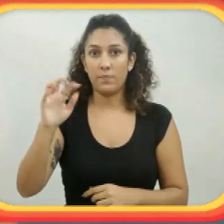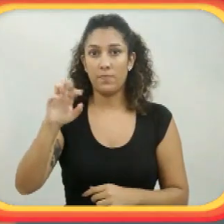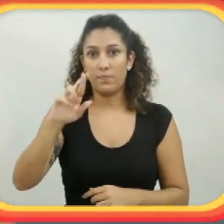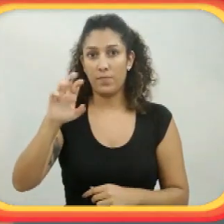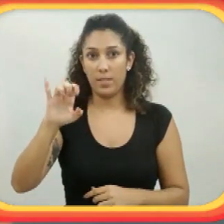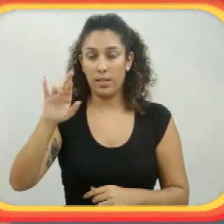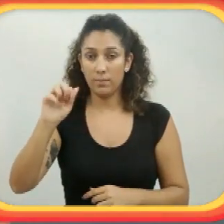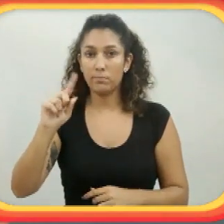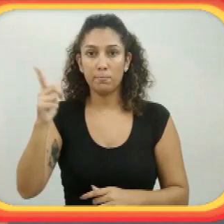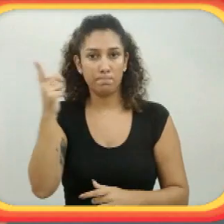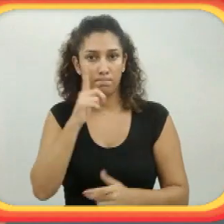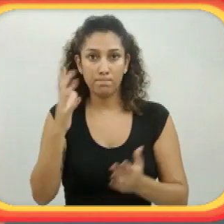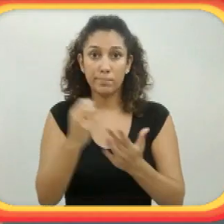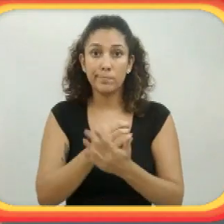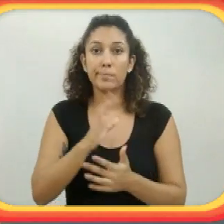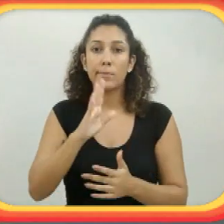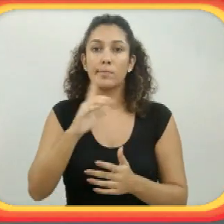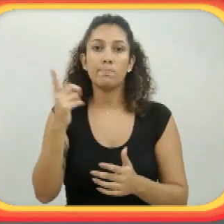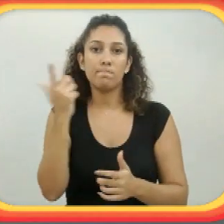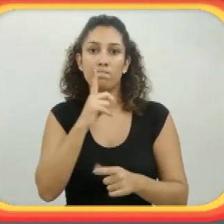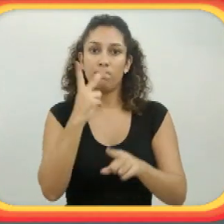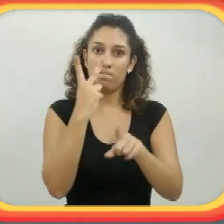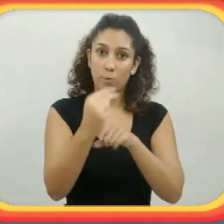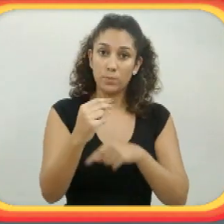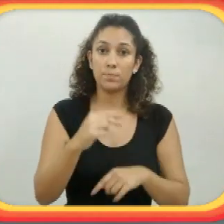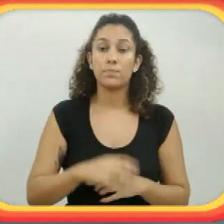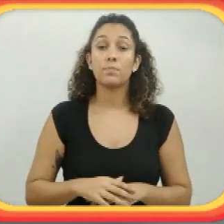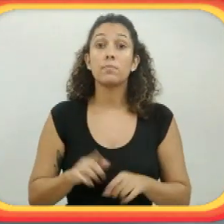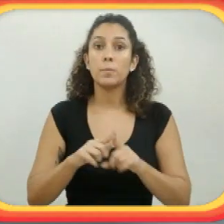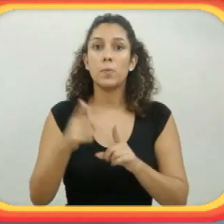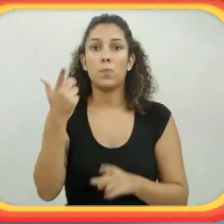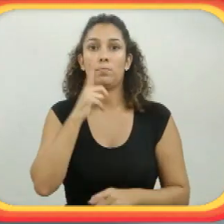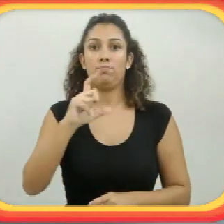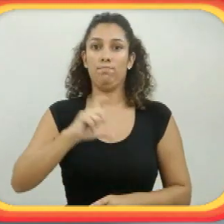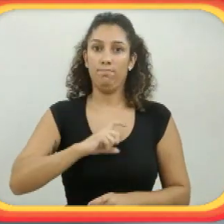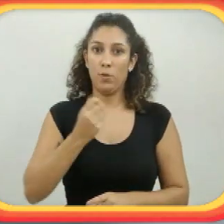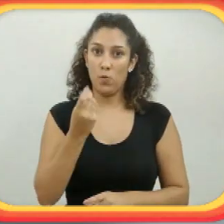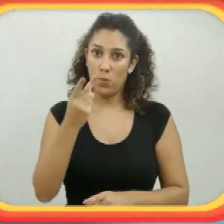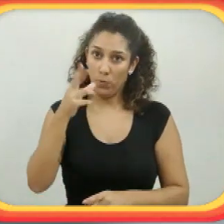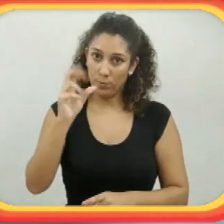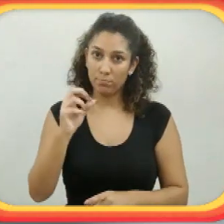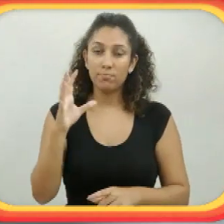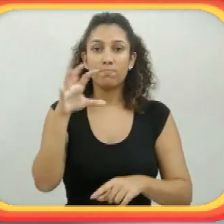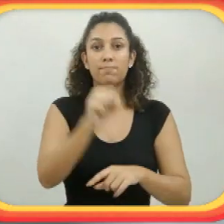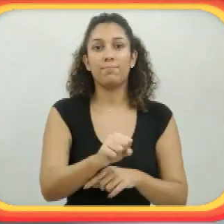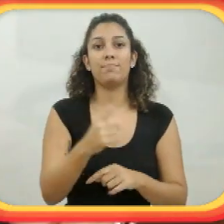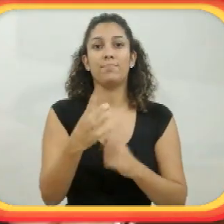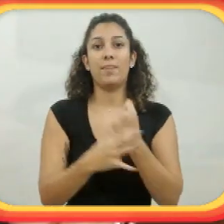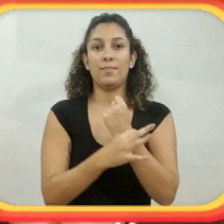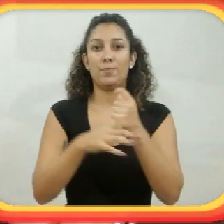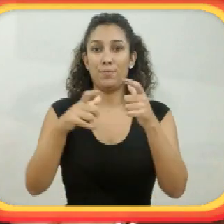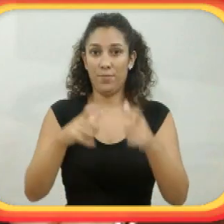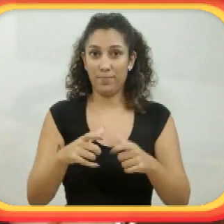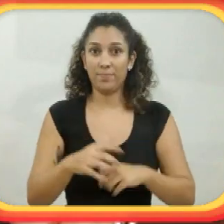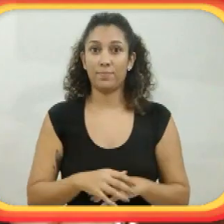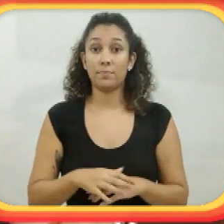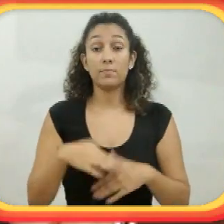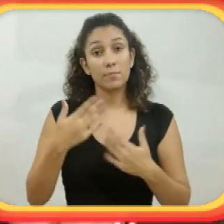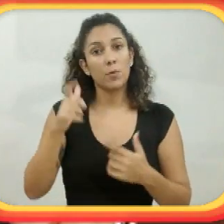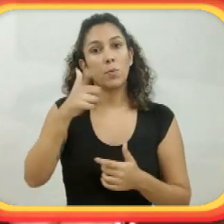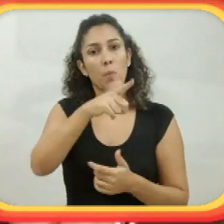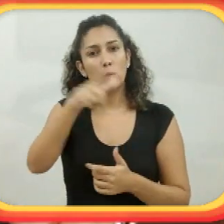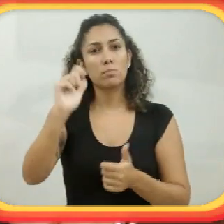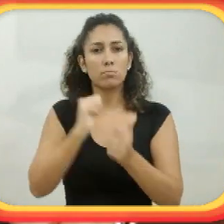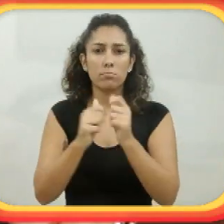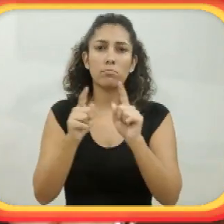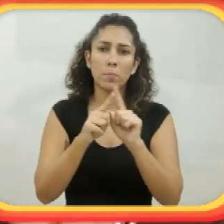quebrou o recorde mundial, né, e logicamente conquistou a medalha de ouro e tem a sua vaga garantida, assim como outros atletas, né,